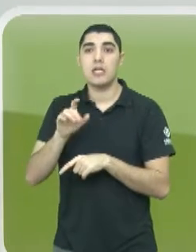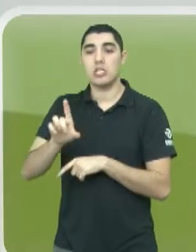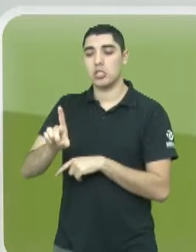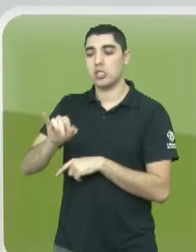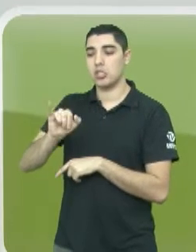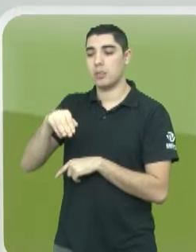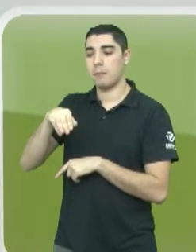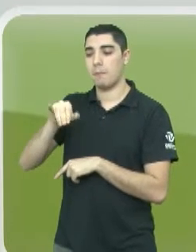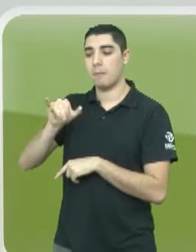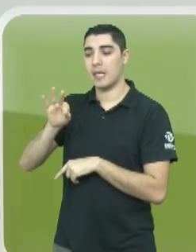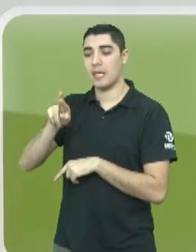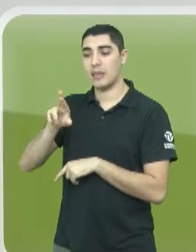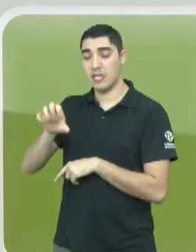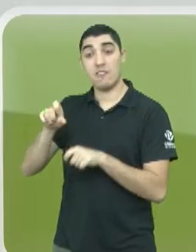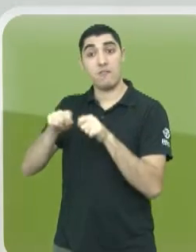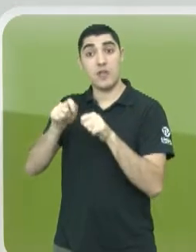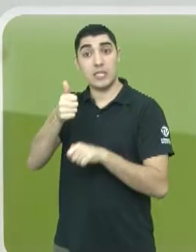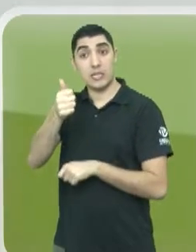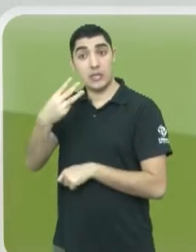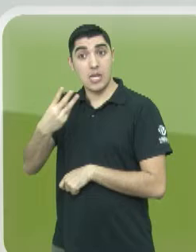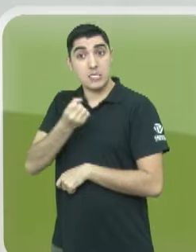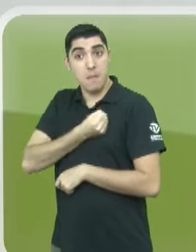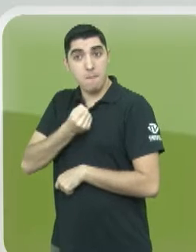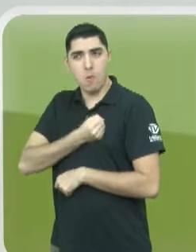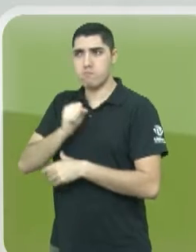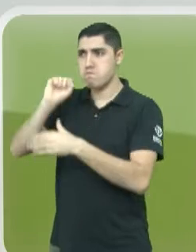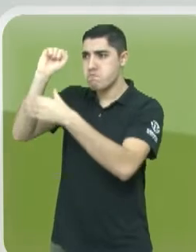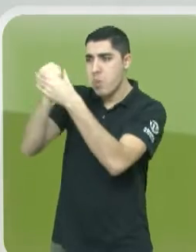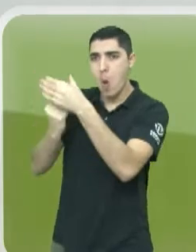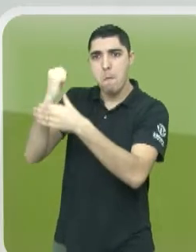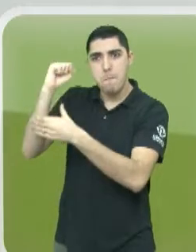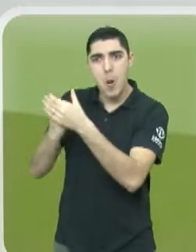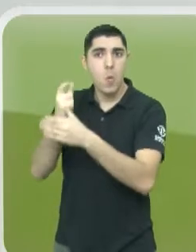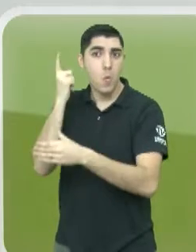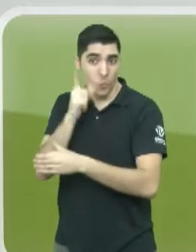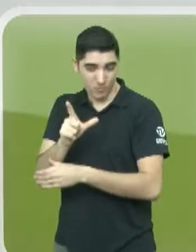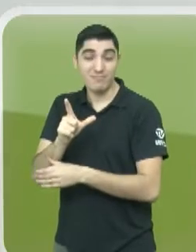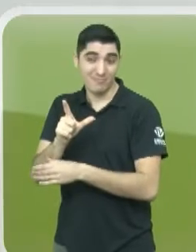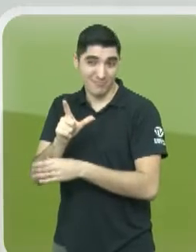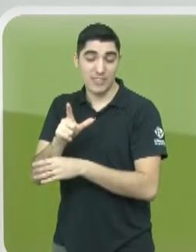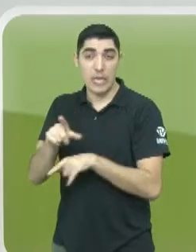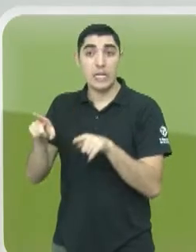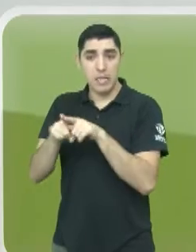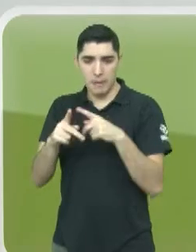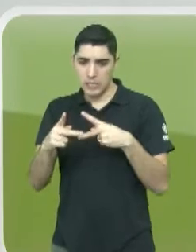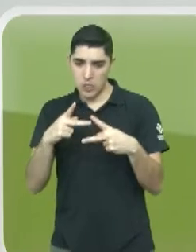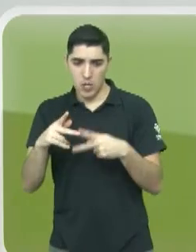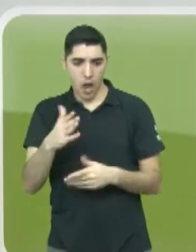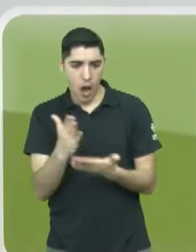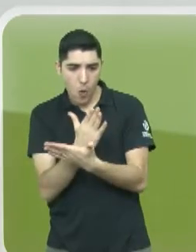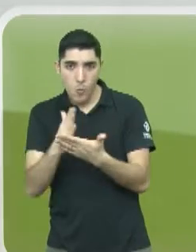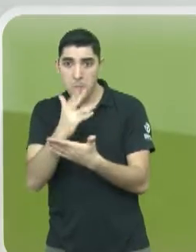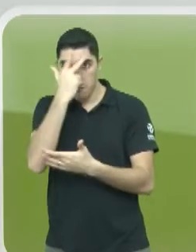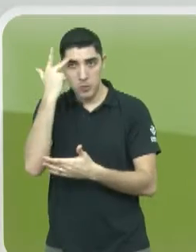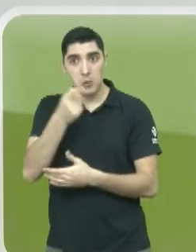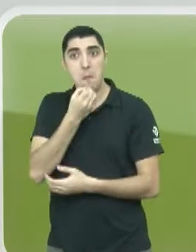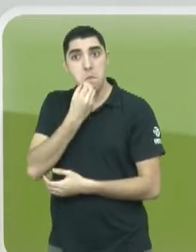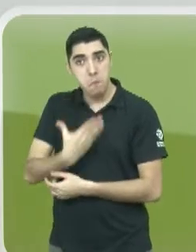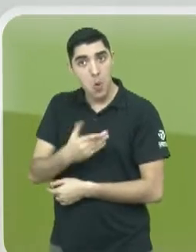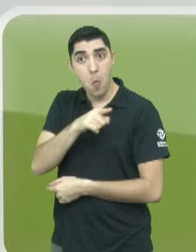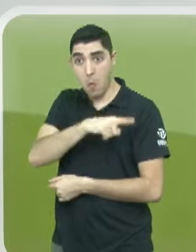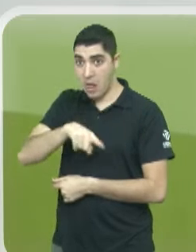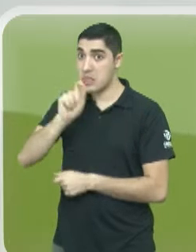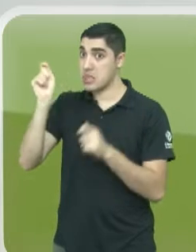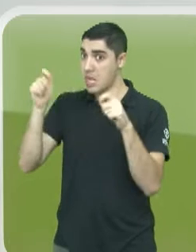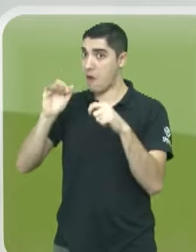né, anotou 13 pontos dentro do jogo. Então, o São José até com alguns talentos individuais que também podem se destacar e